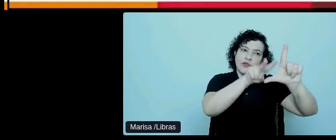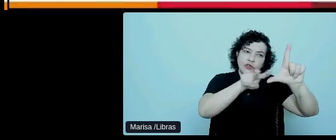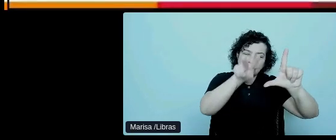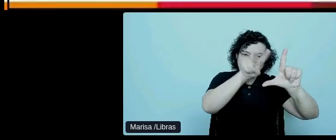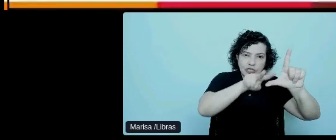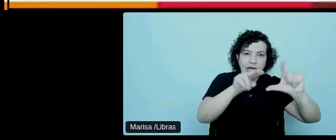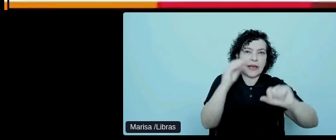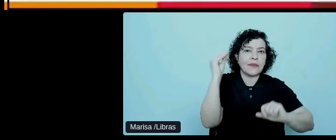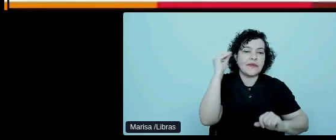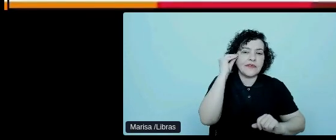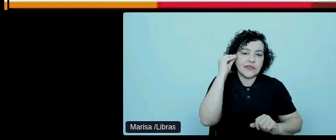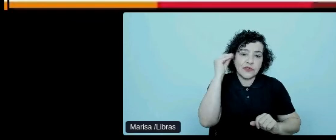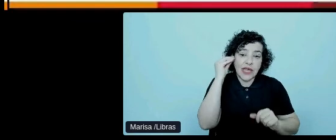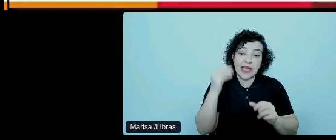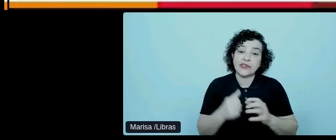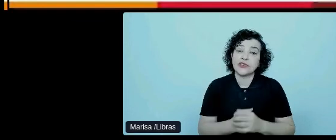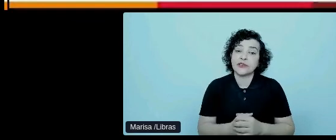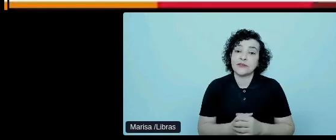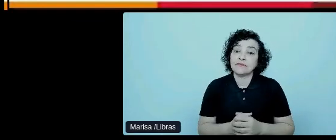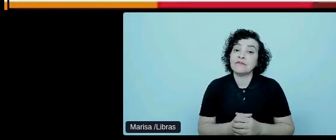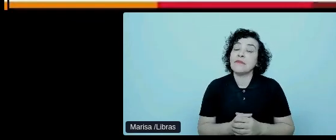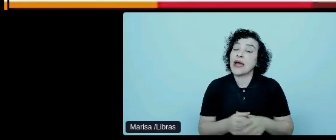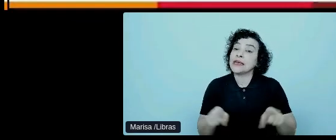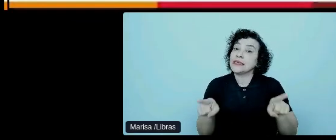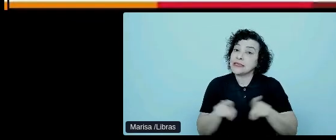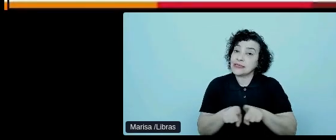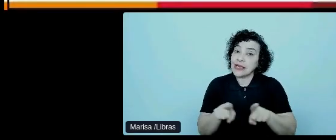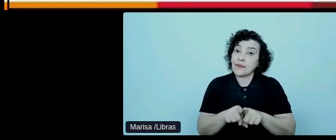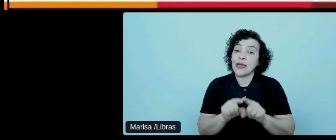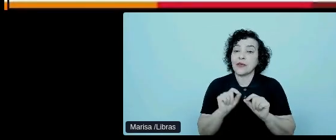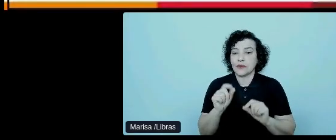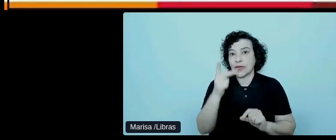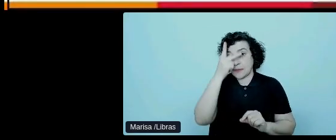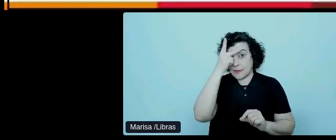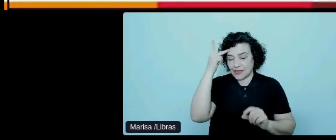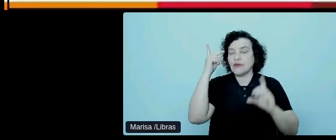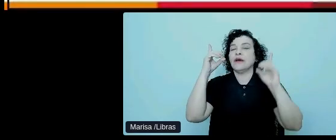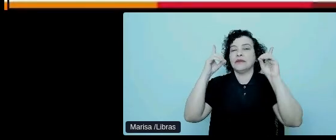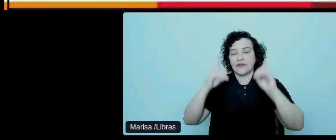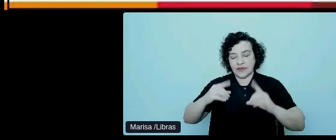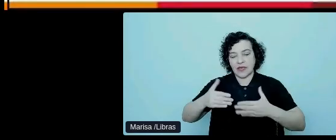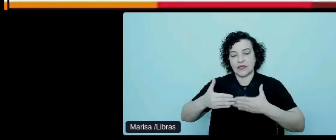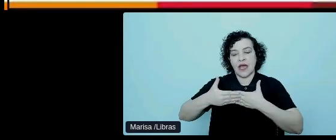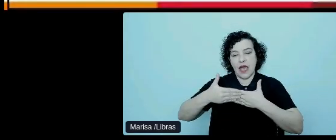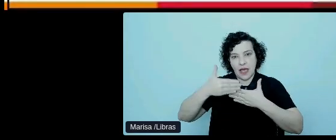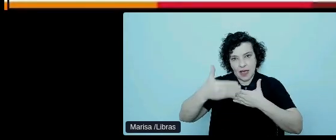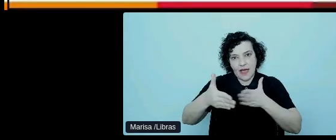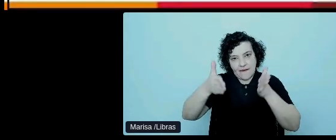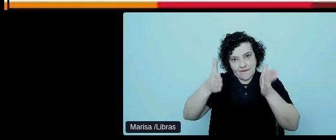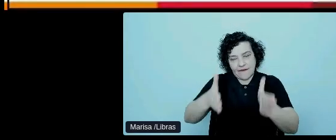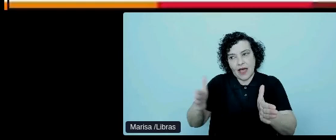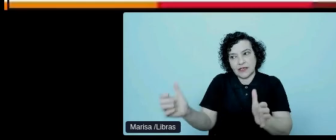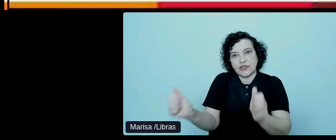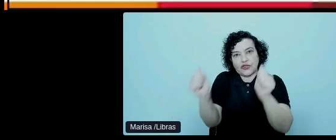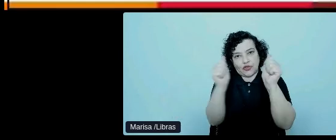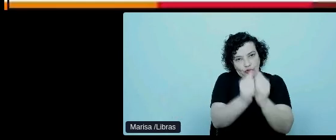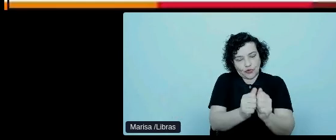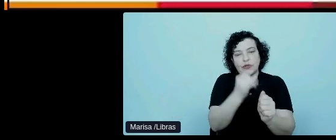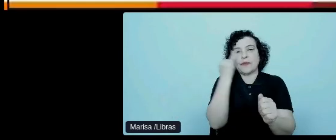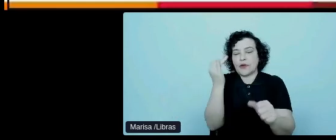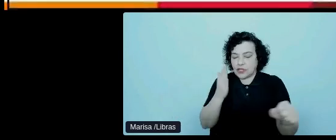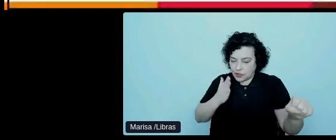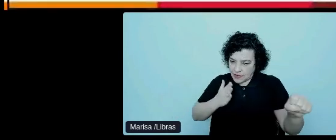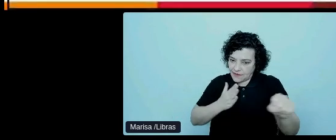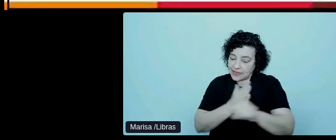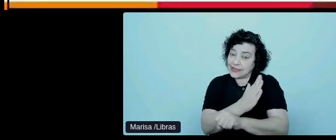certo? Mas aqui entra o QA PCD, que é importantíssimo nessa validação, que